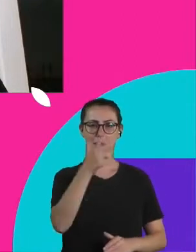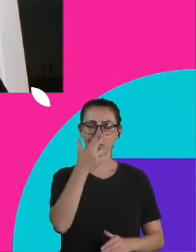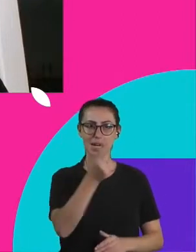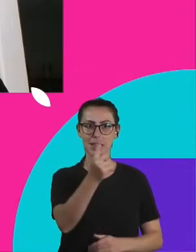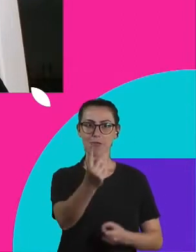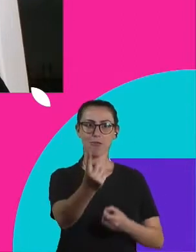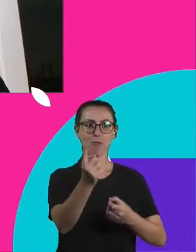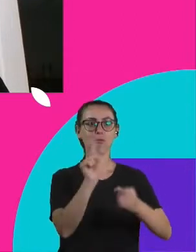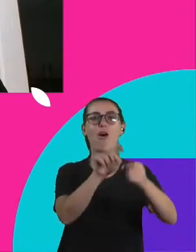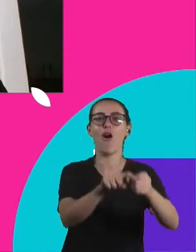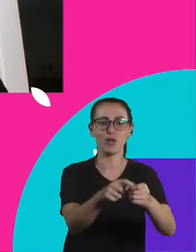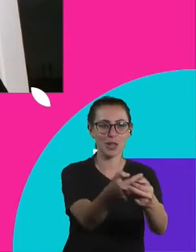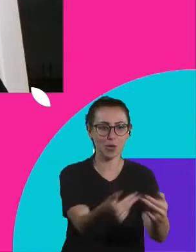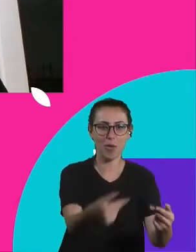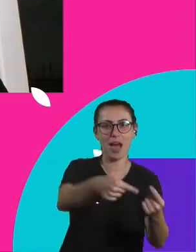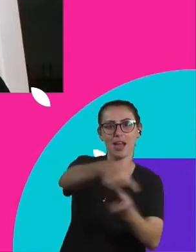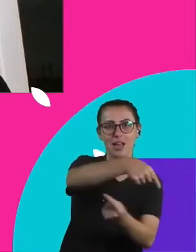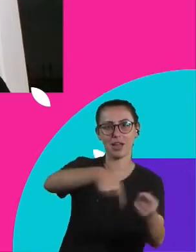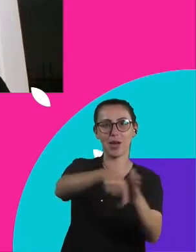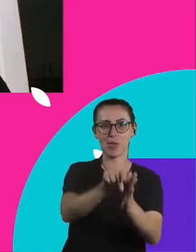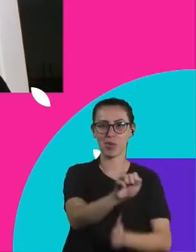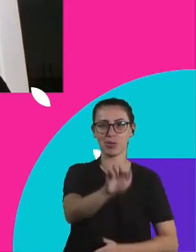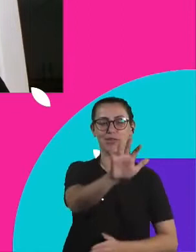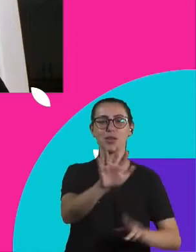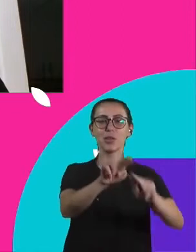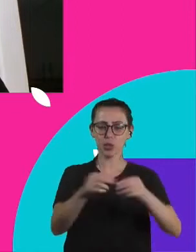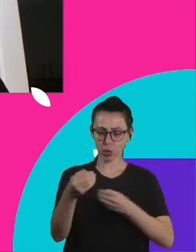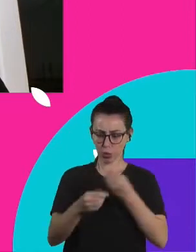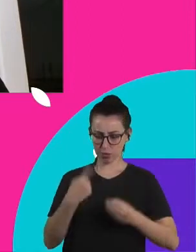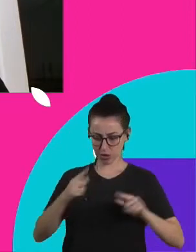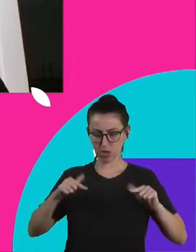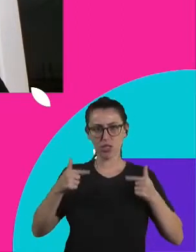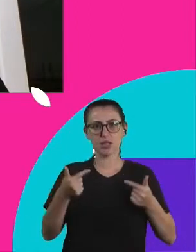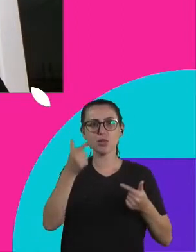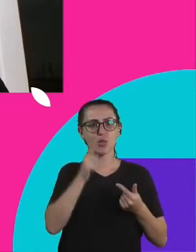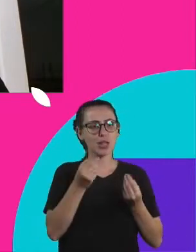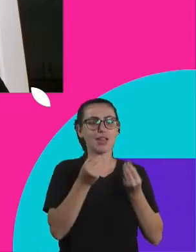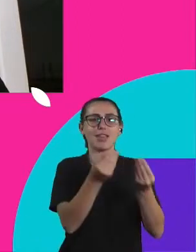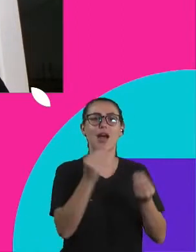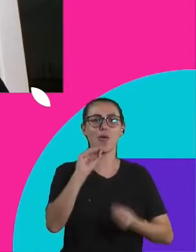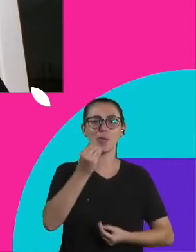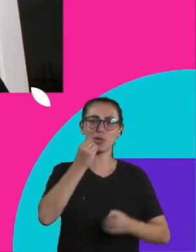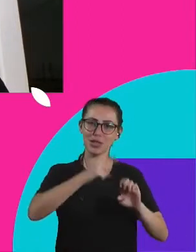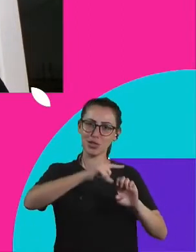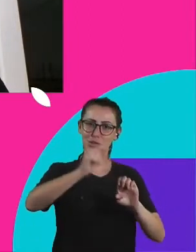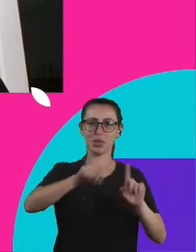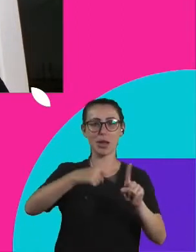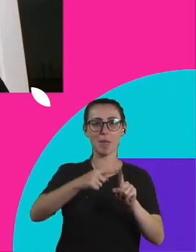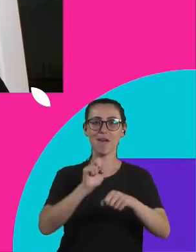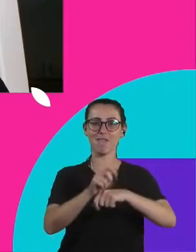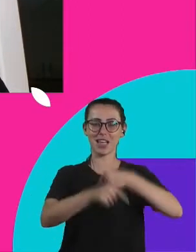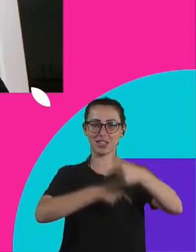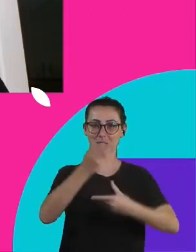própria favela, como gerar ações que desenvolvam alternativas de empreendedorismo e empregabilidade dentro da própria